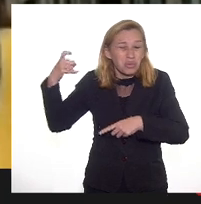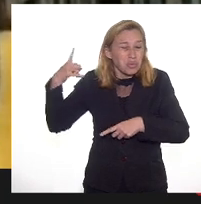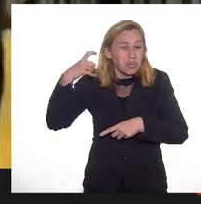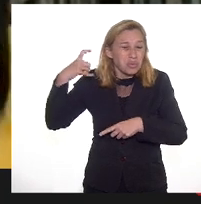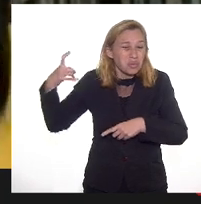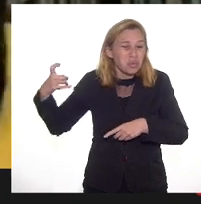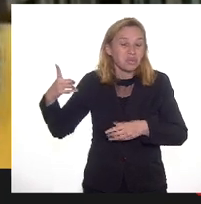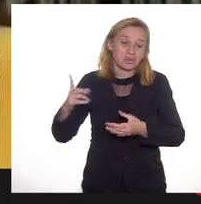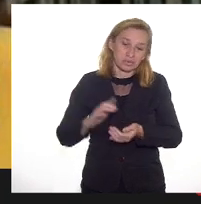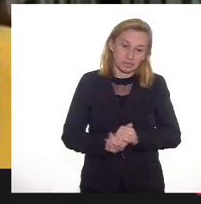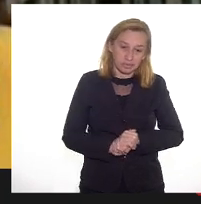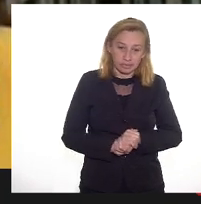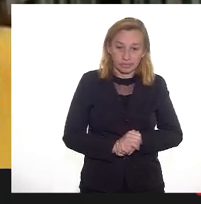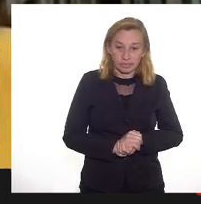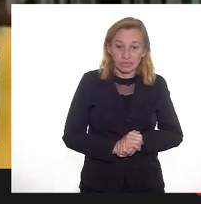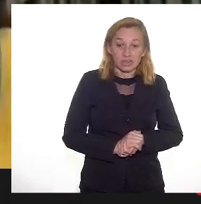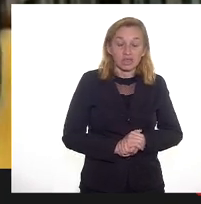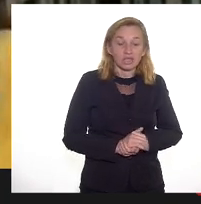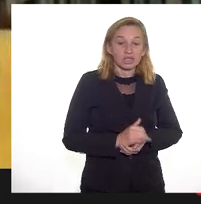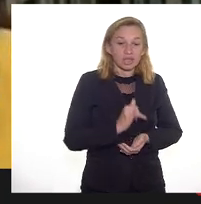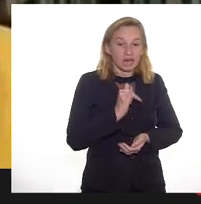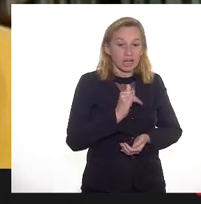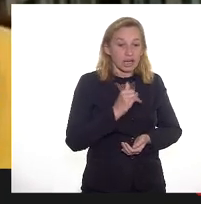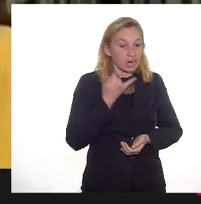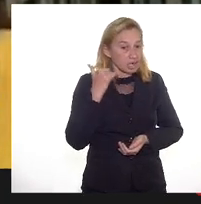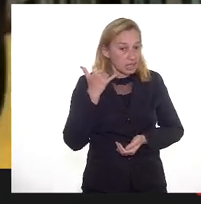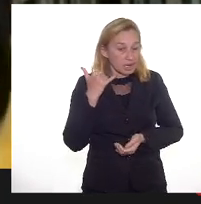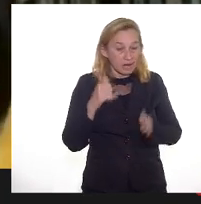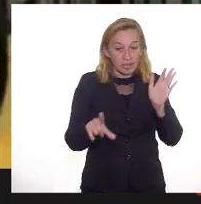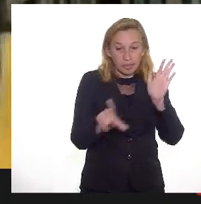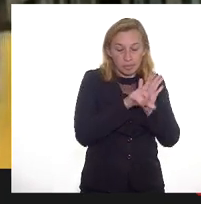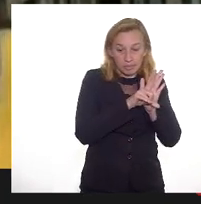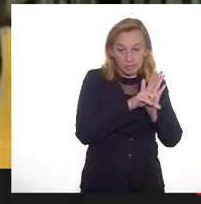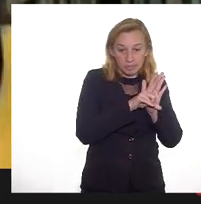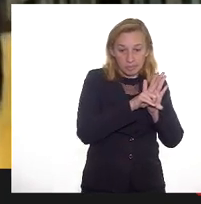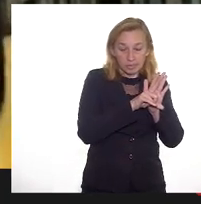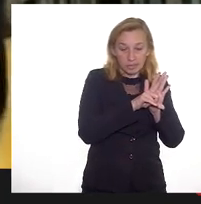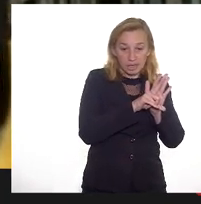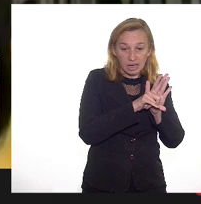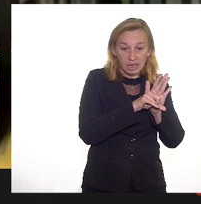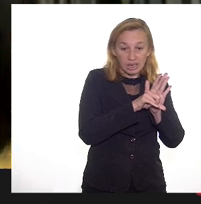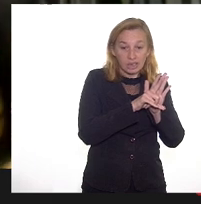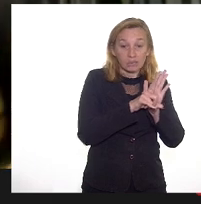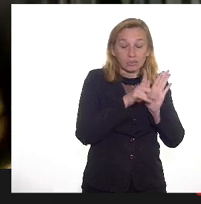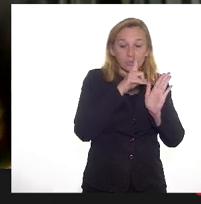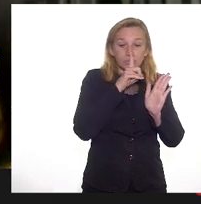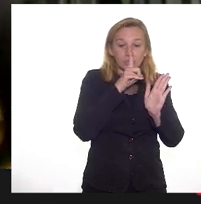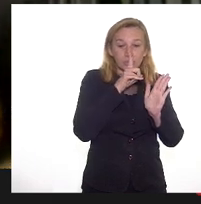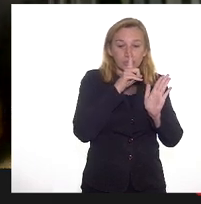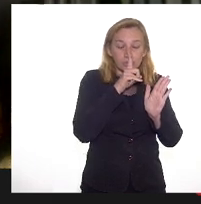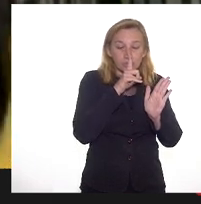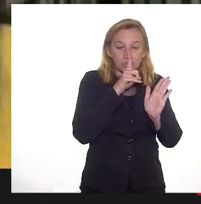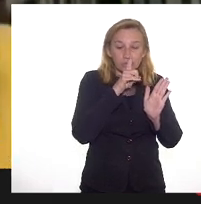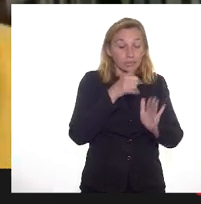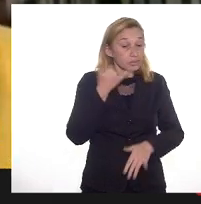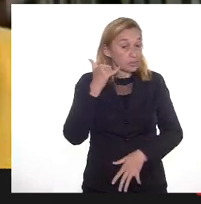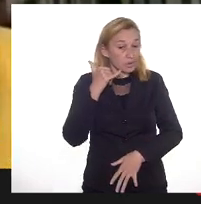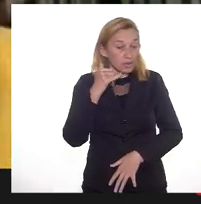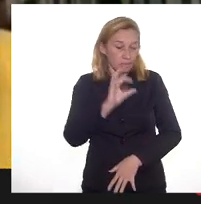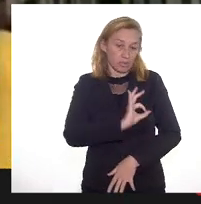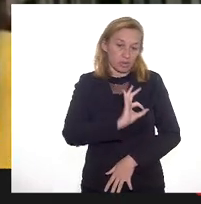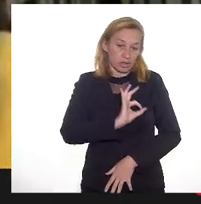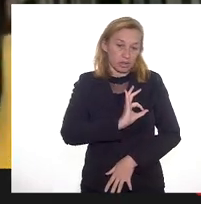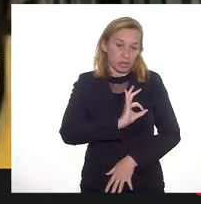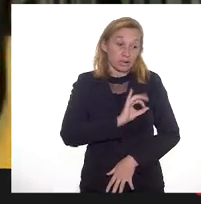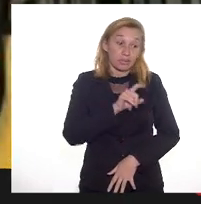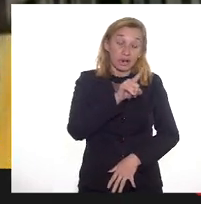e aí acionavam a polícia com a lei do silêncio, mas, ao mesmo tempo, ao lado